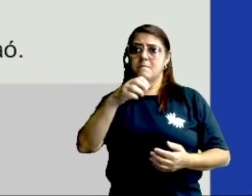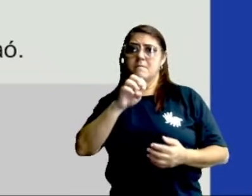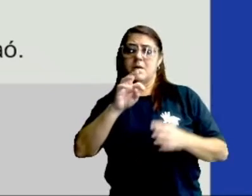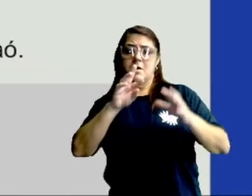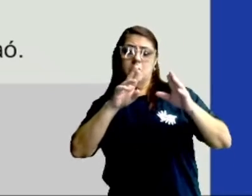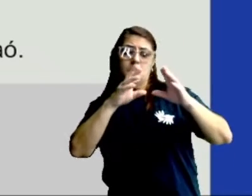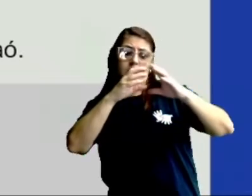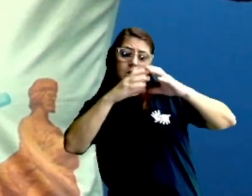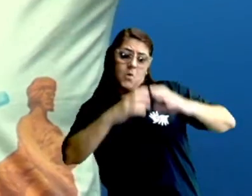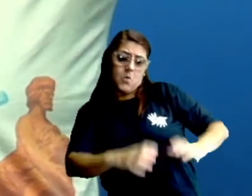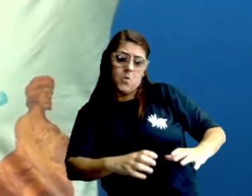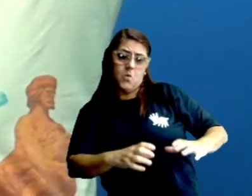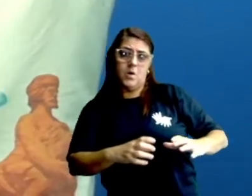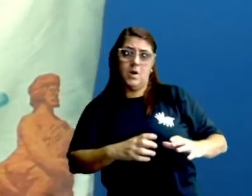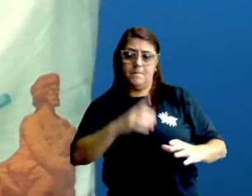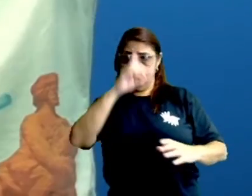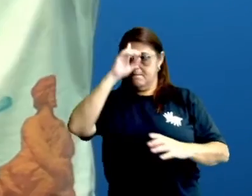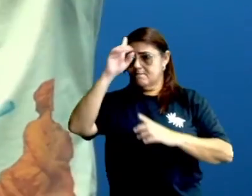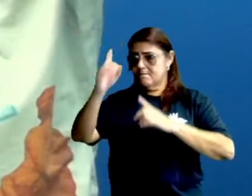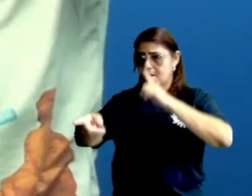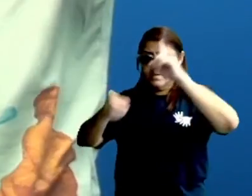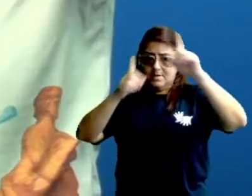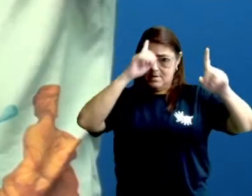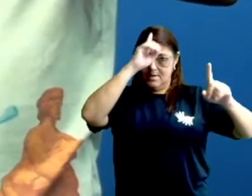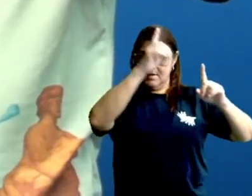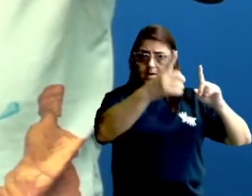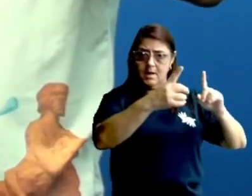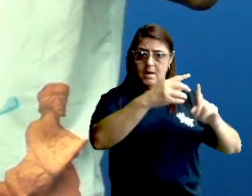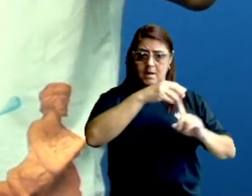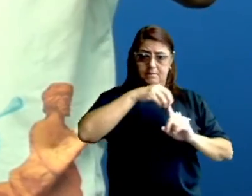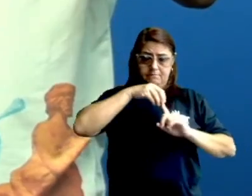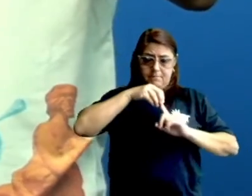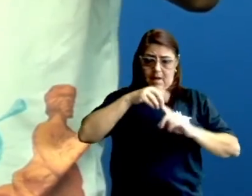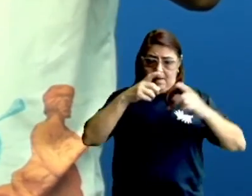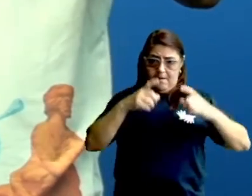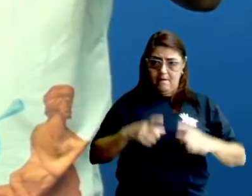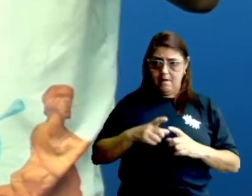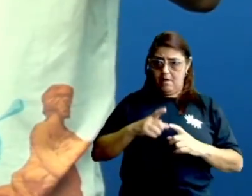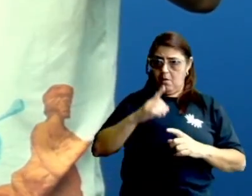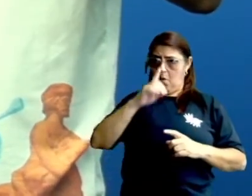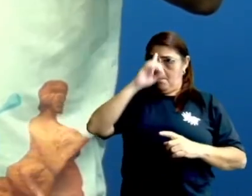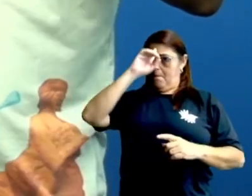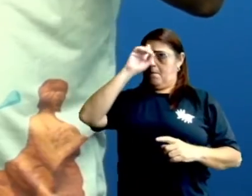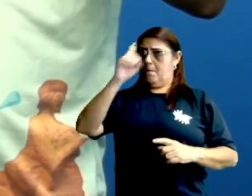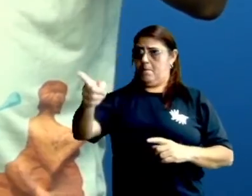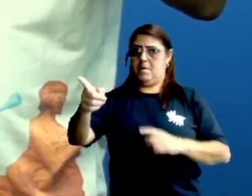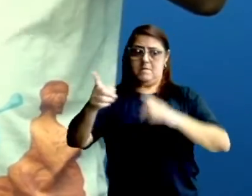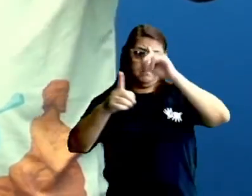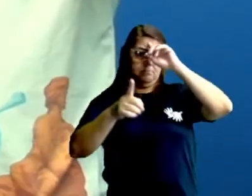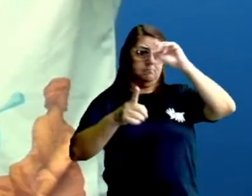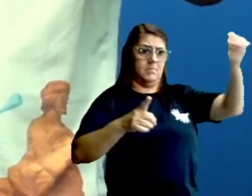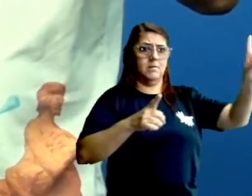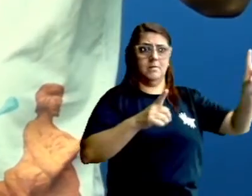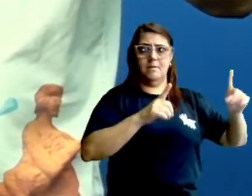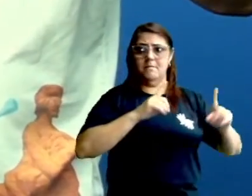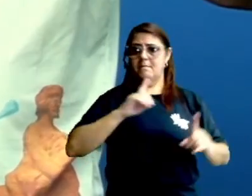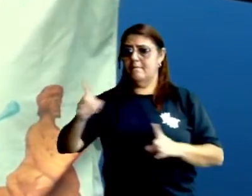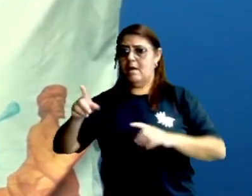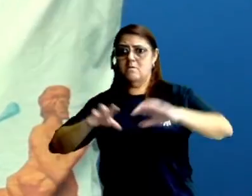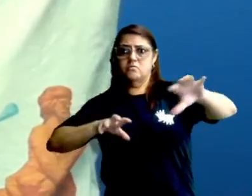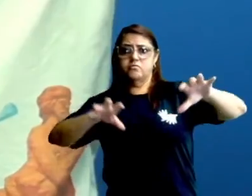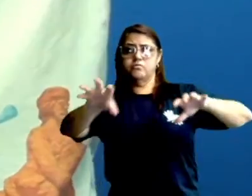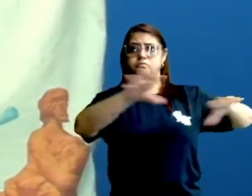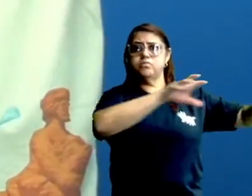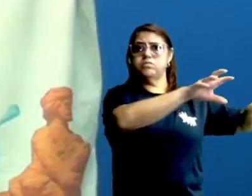ela com começa a dominar outras regiões então Neste período de tempo aí o Egito ele vai